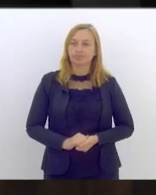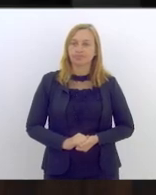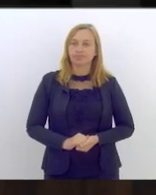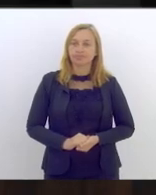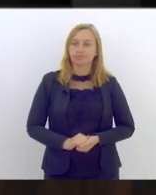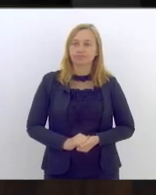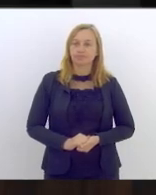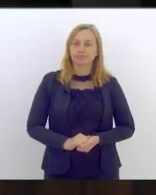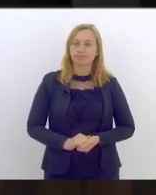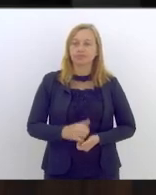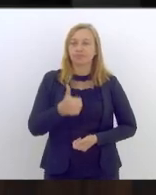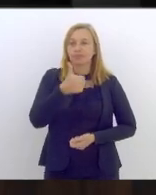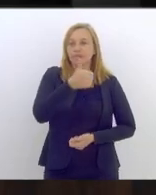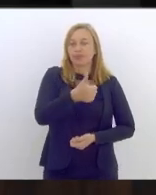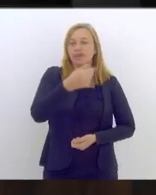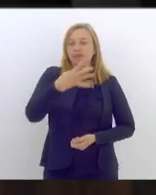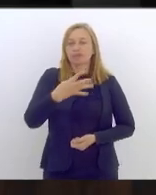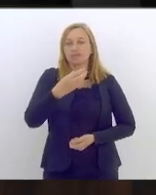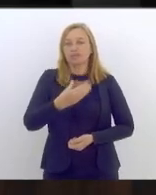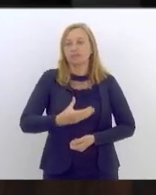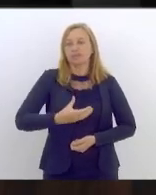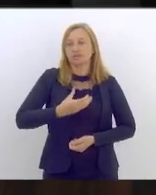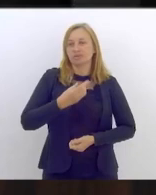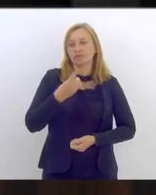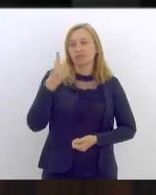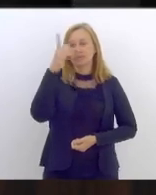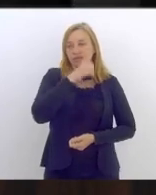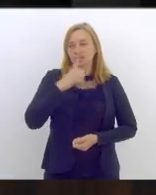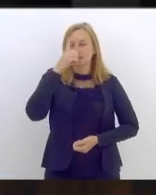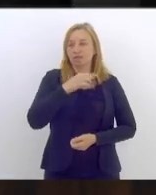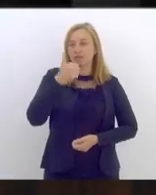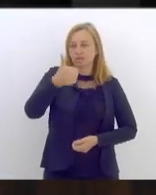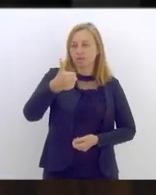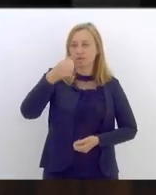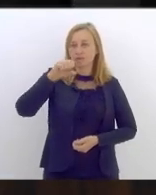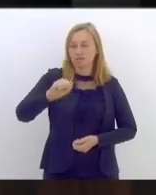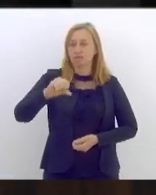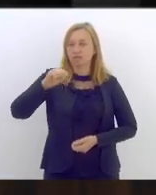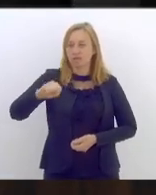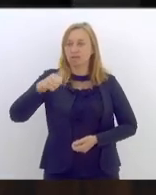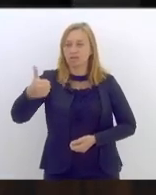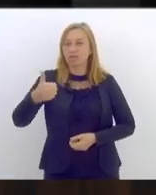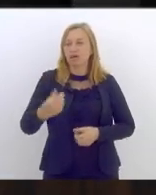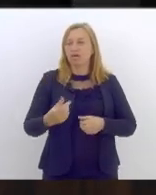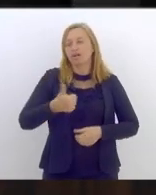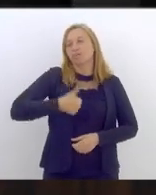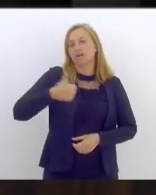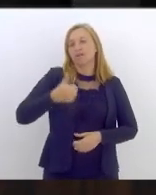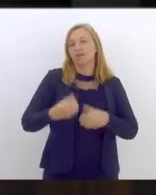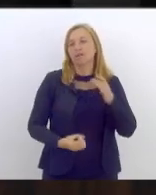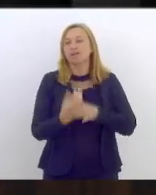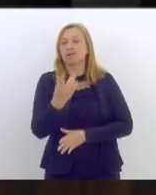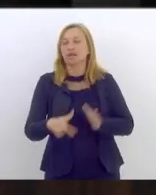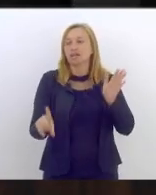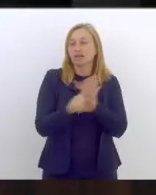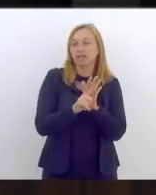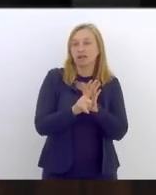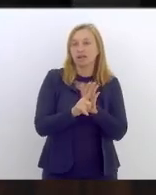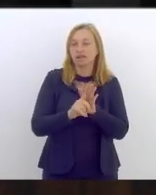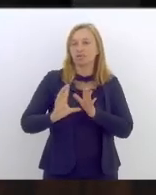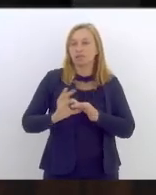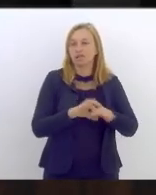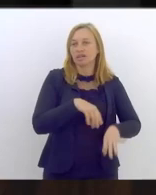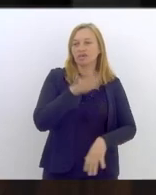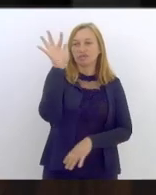neste dia 14 de dezembro em 1981 foi sancionada a primeira lei orgânica do Ministério Público lei